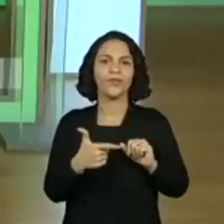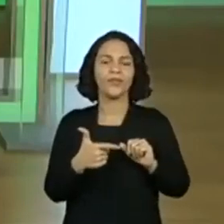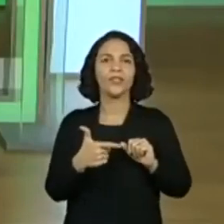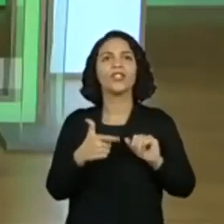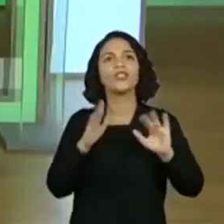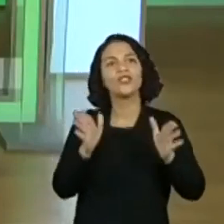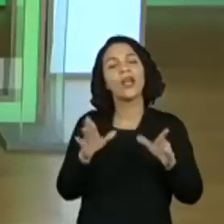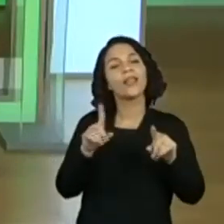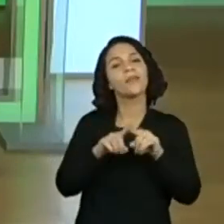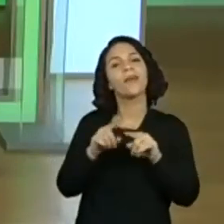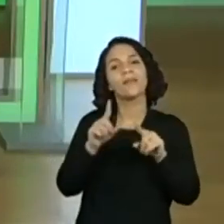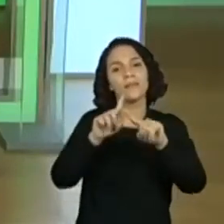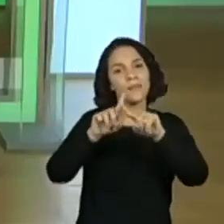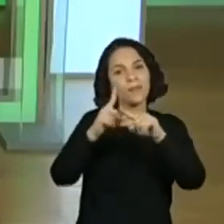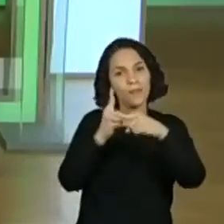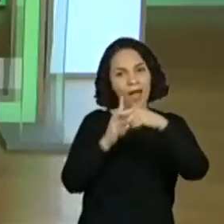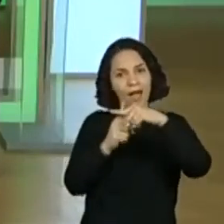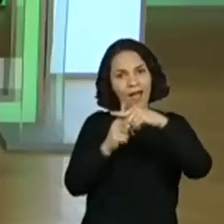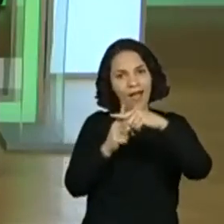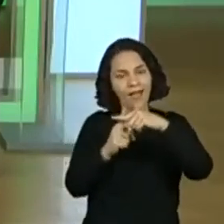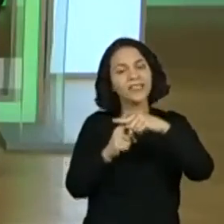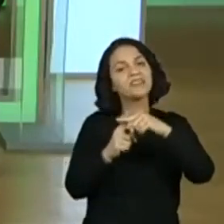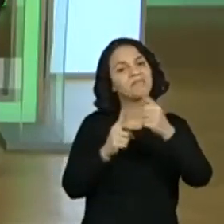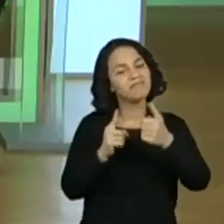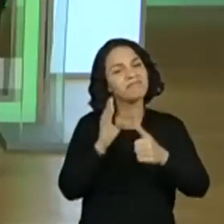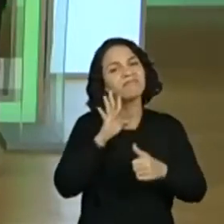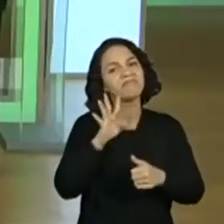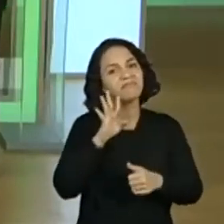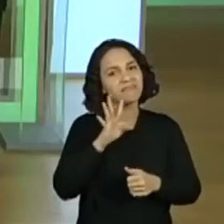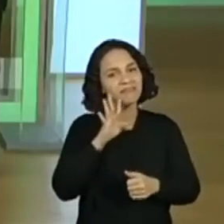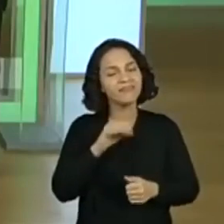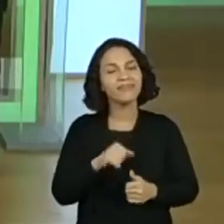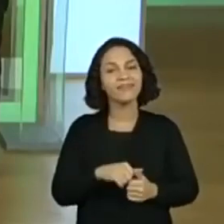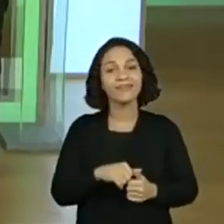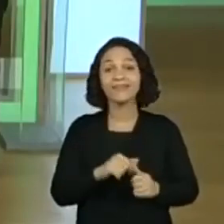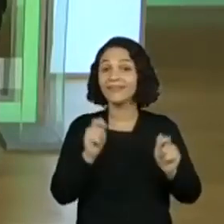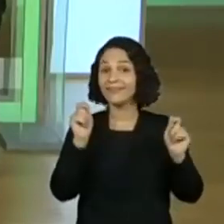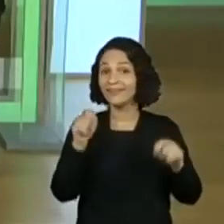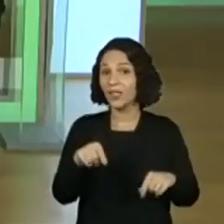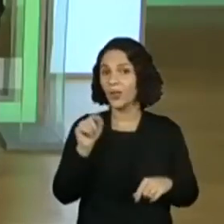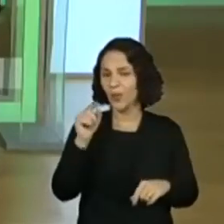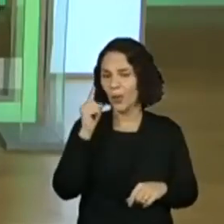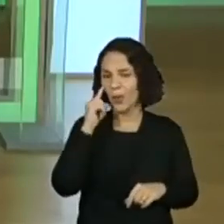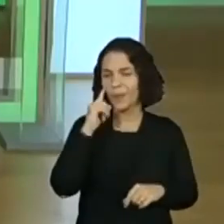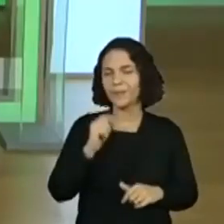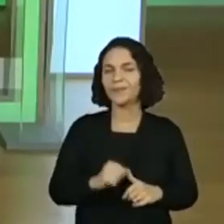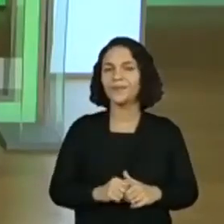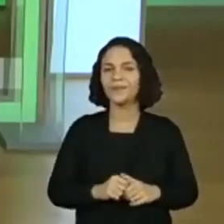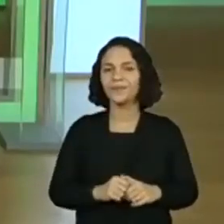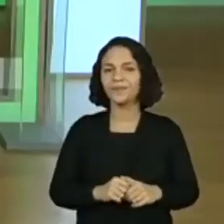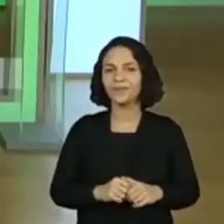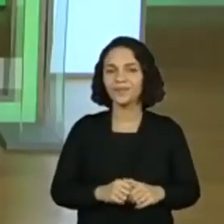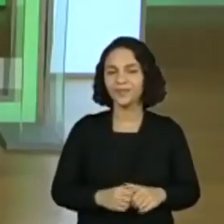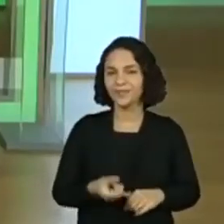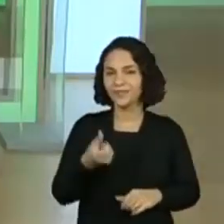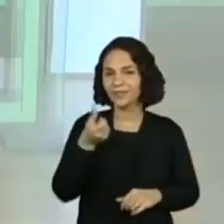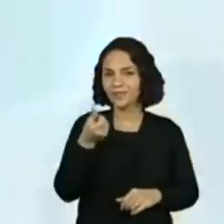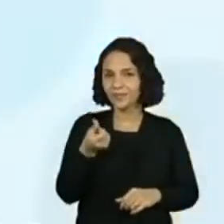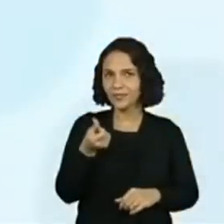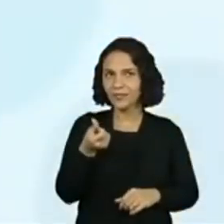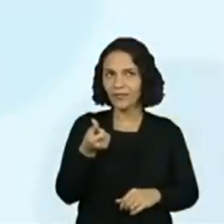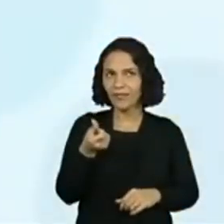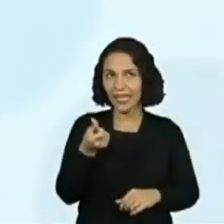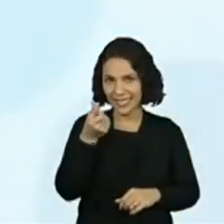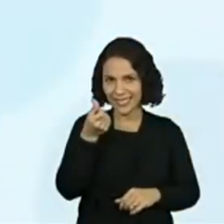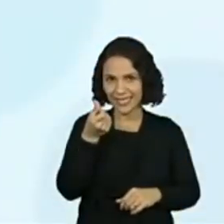também a adição, não é? Muito bom. Eles estão colocando que nós podemos fazer assim, olha, 6, já que